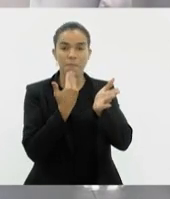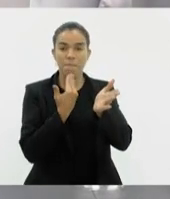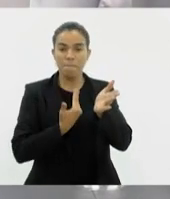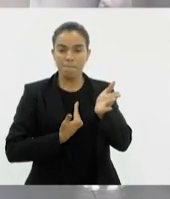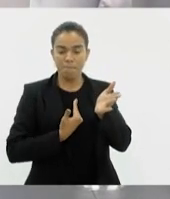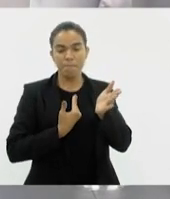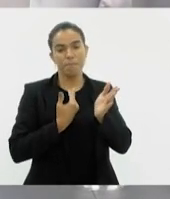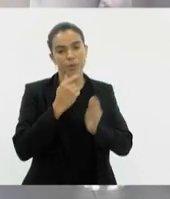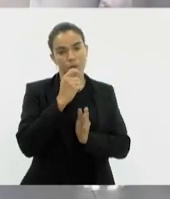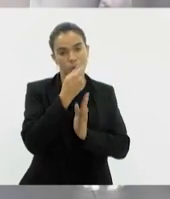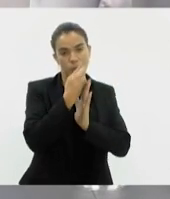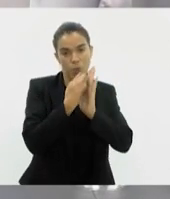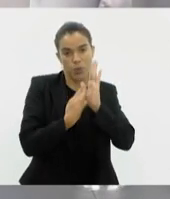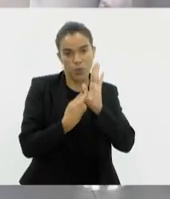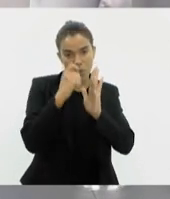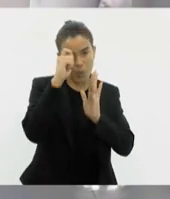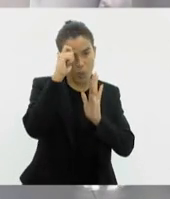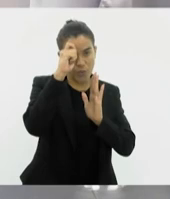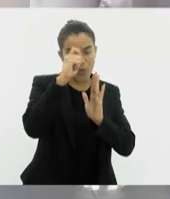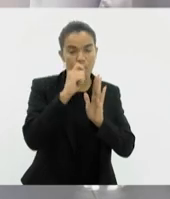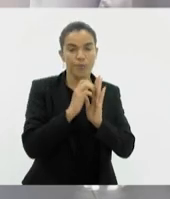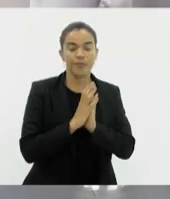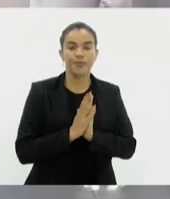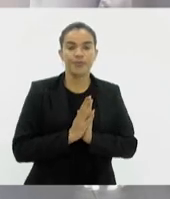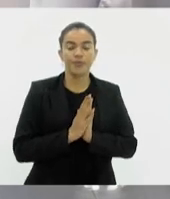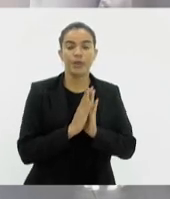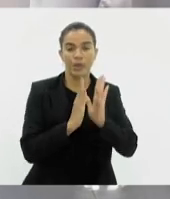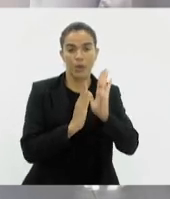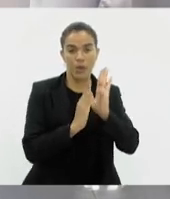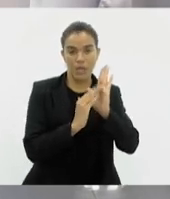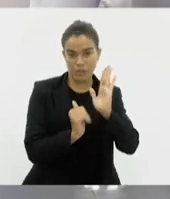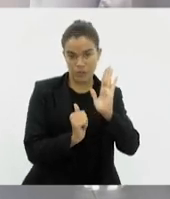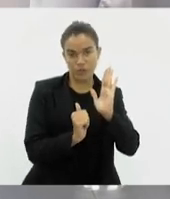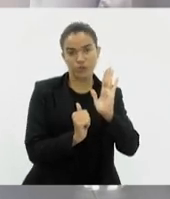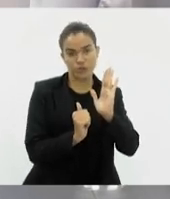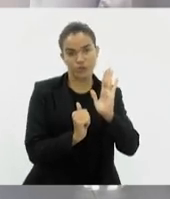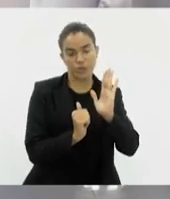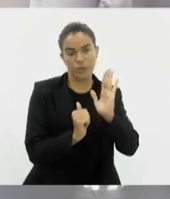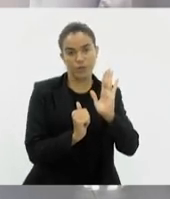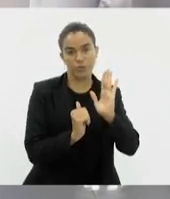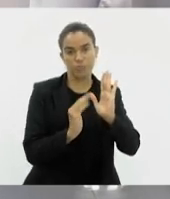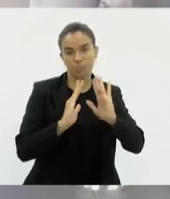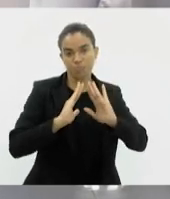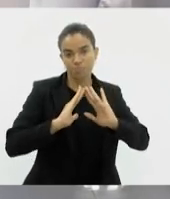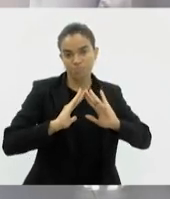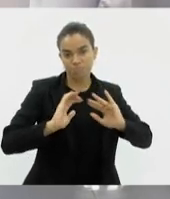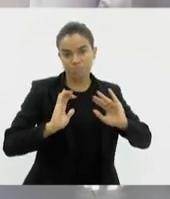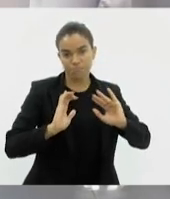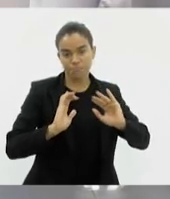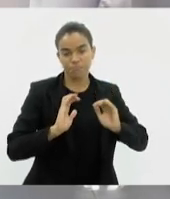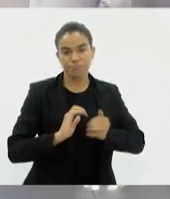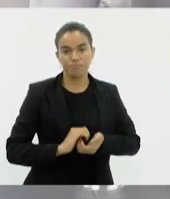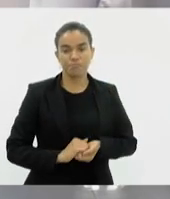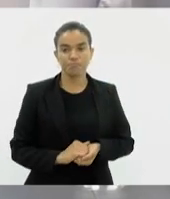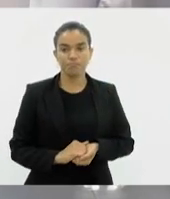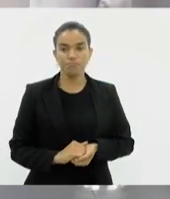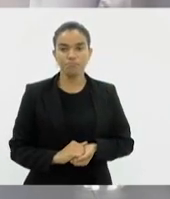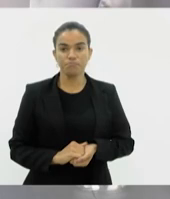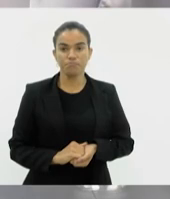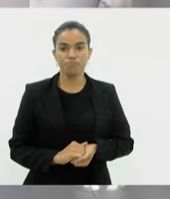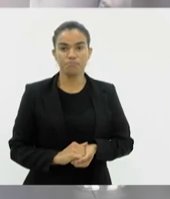autor. Então, retirado a pedido do autor... cadê o do...